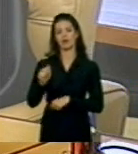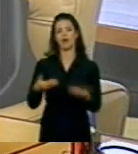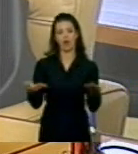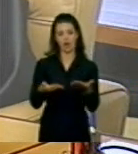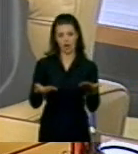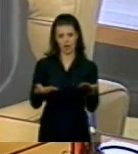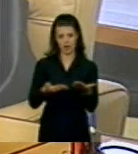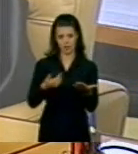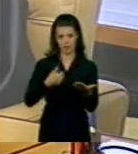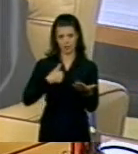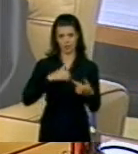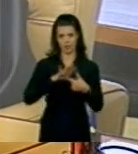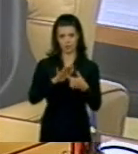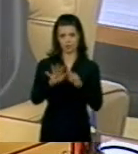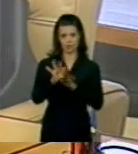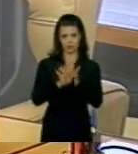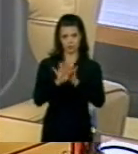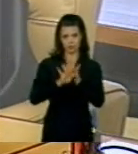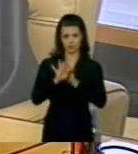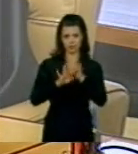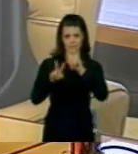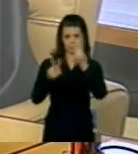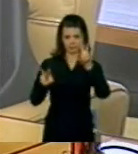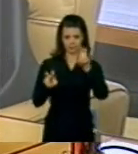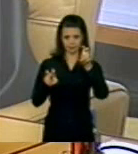cito o seguinte trecho. Entre aspas,